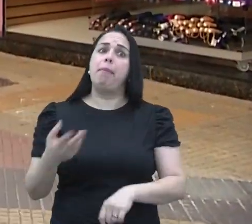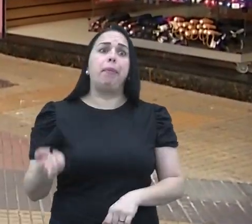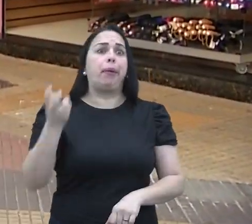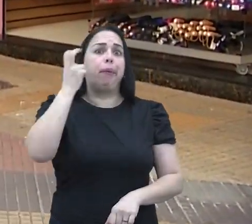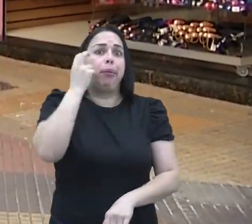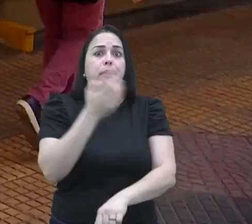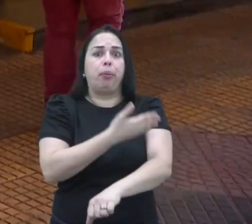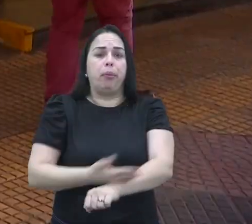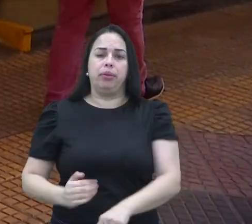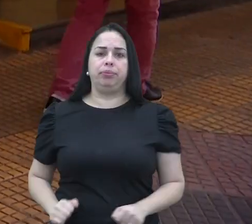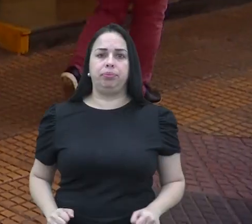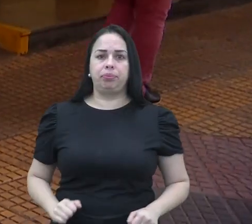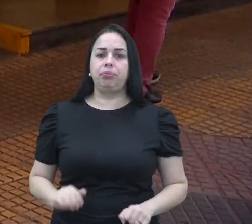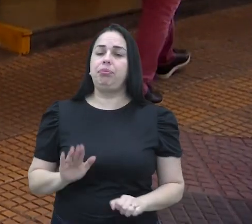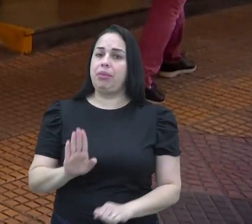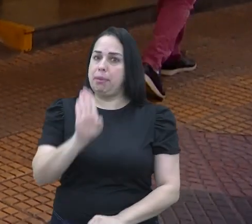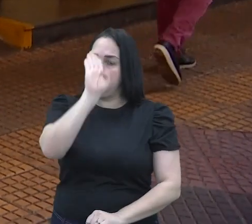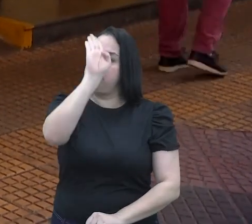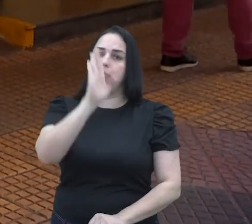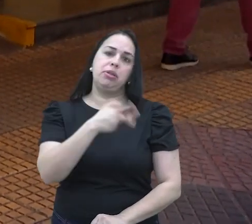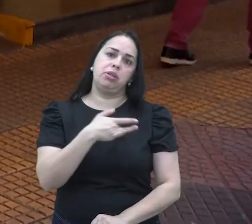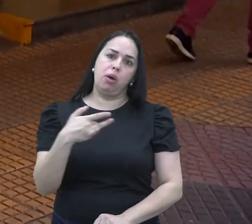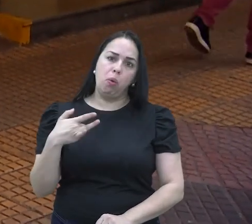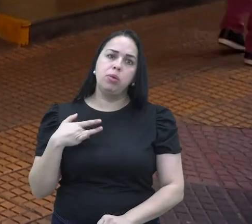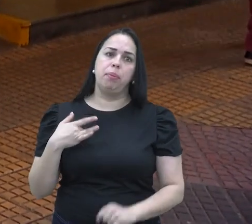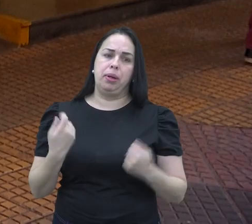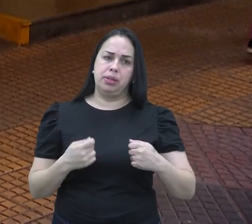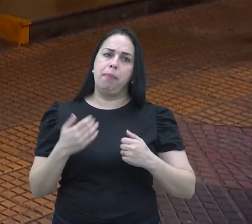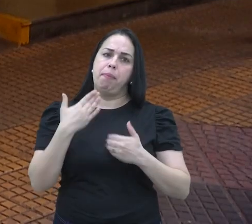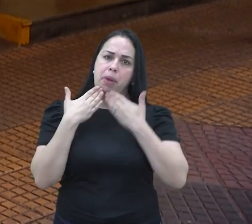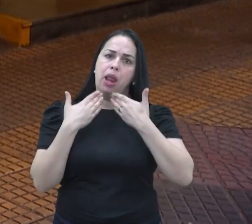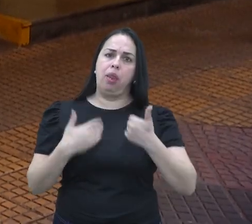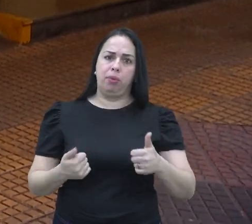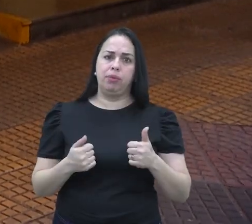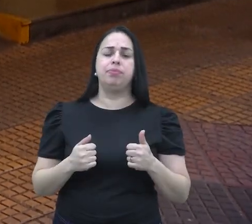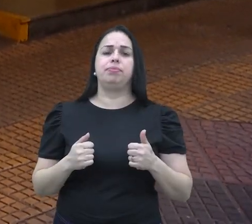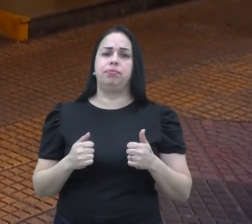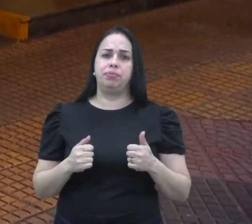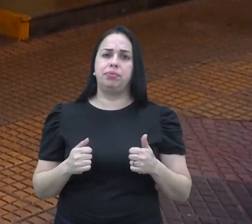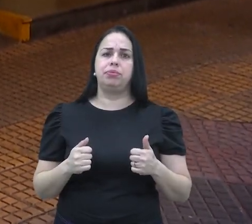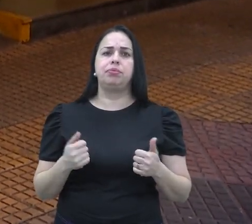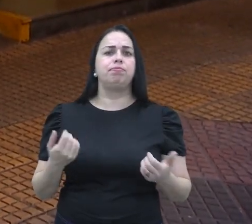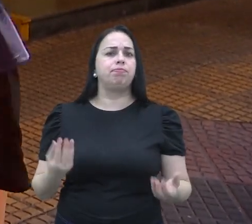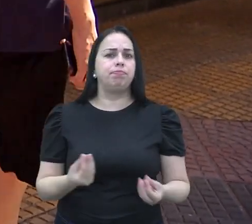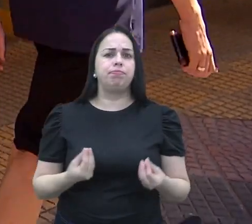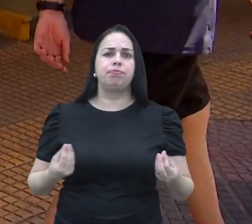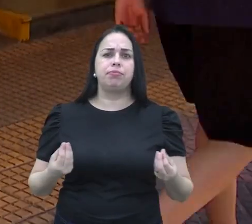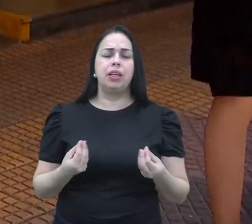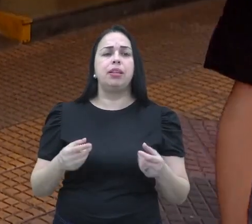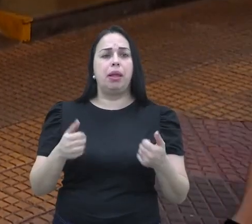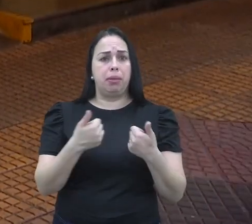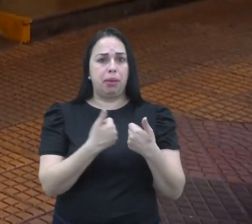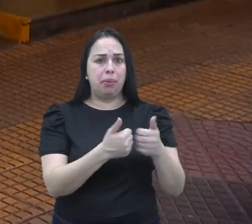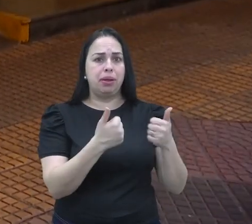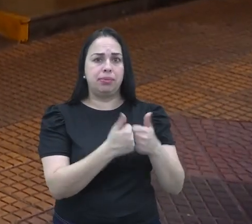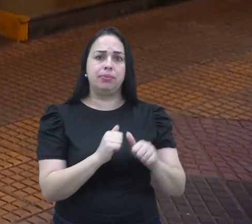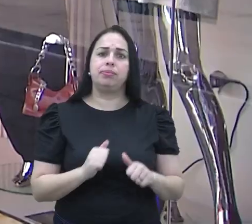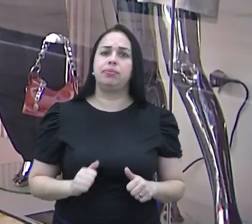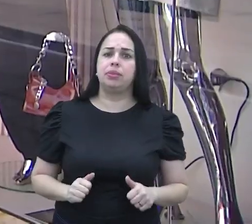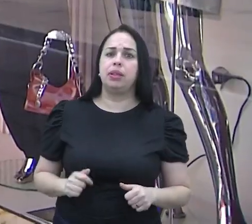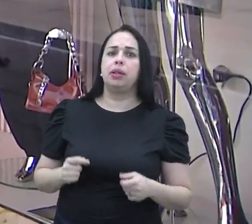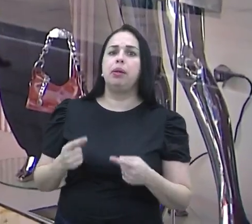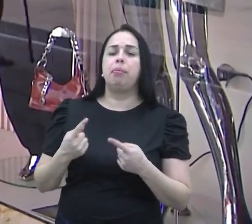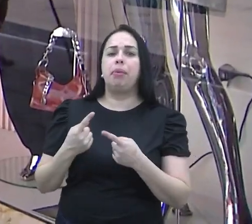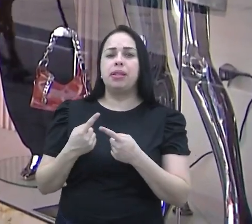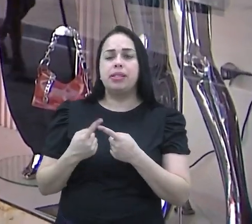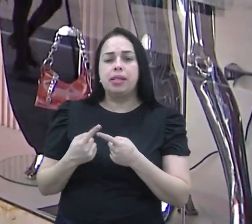cultural, entendeu? Primeiramente, a saúde, né? E segundo, a linha de transporte. Tem